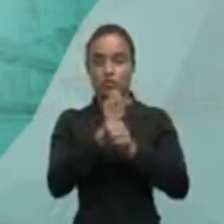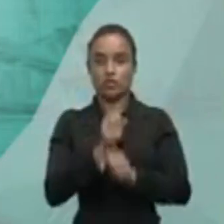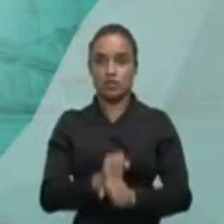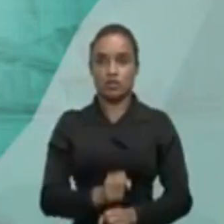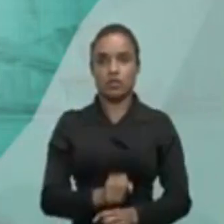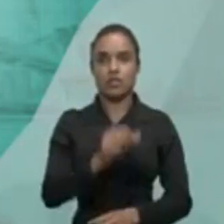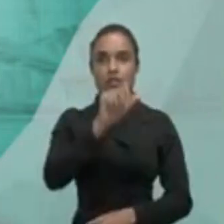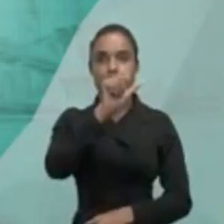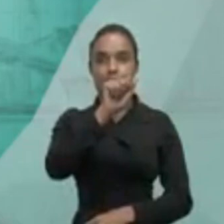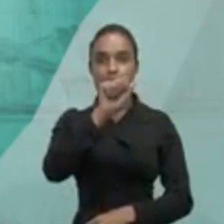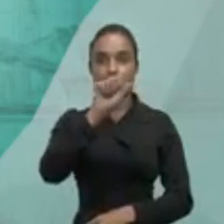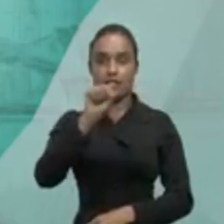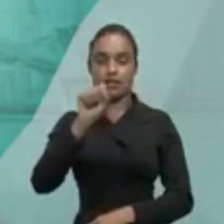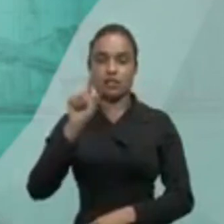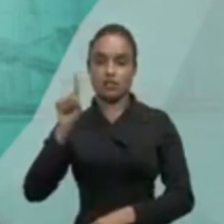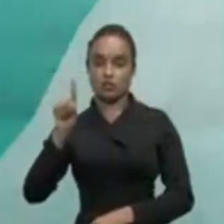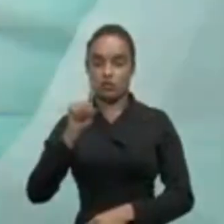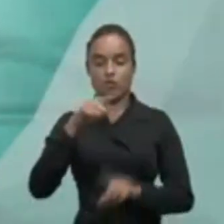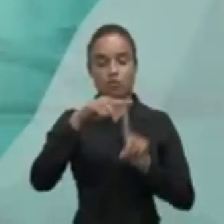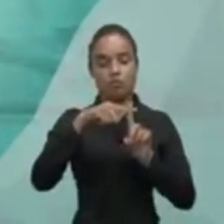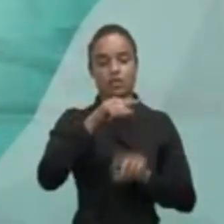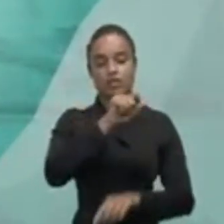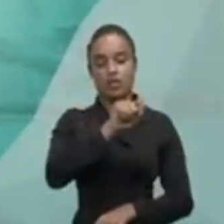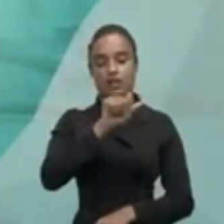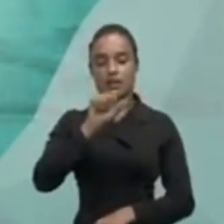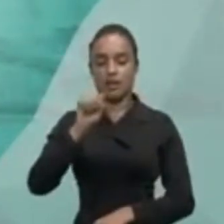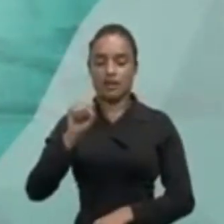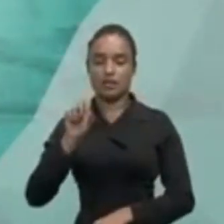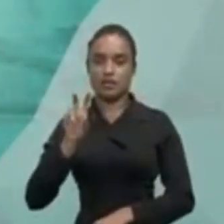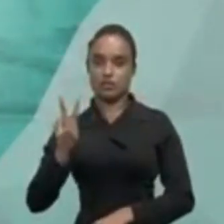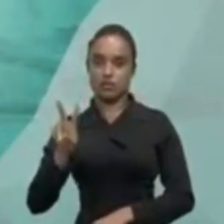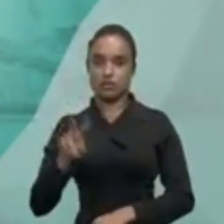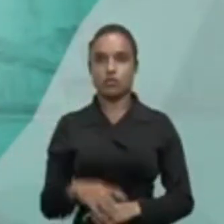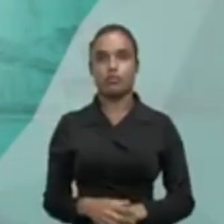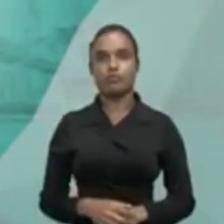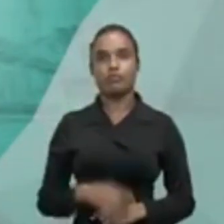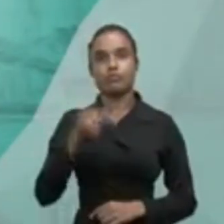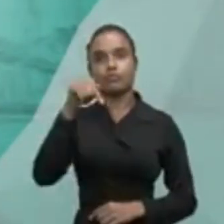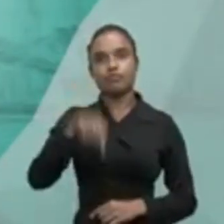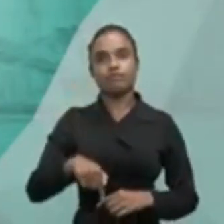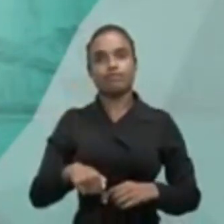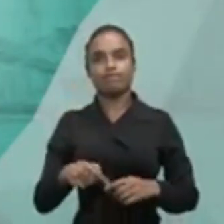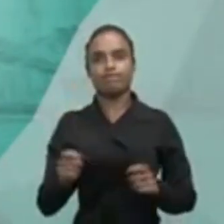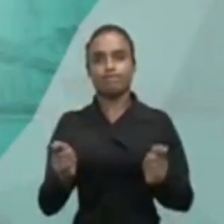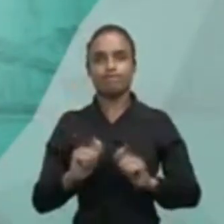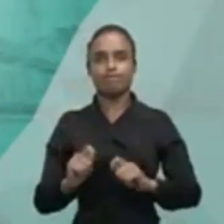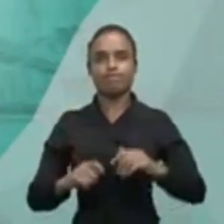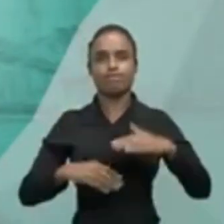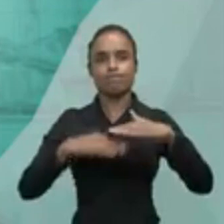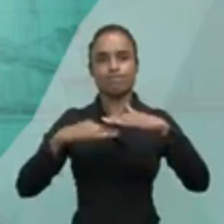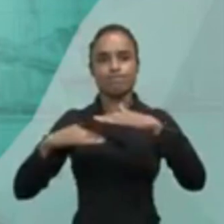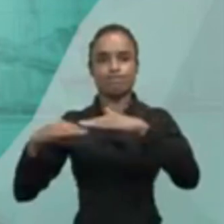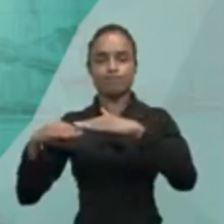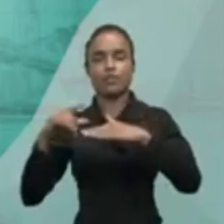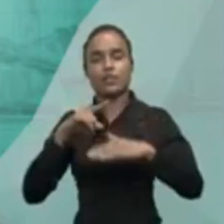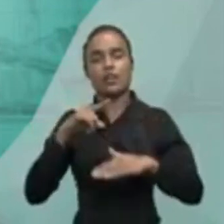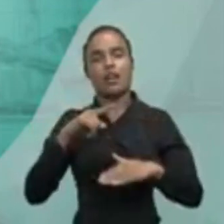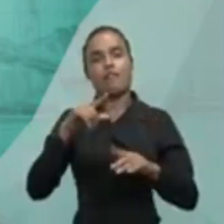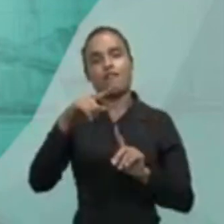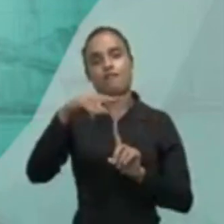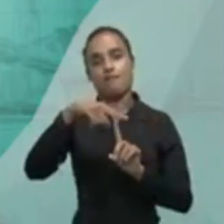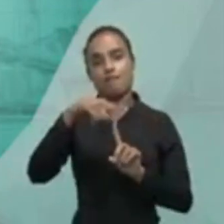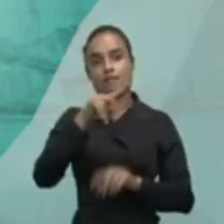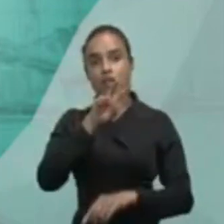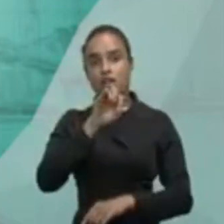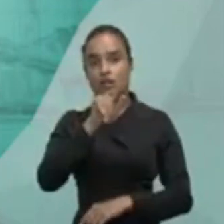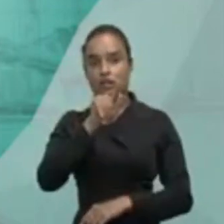a S1 mais a S2. Os esforços internos resistentes das vigas T Nos dois casos, são